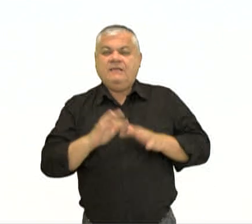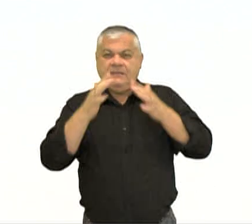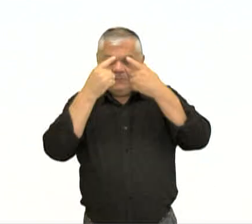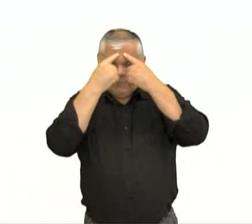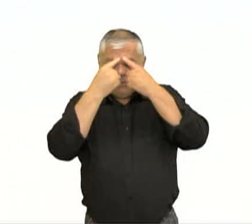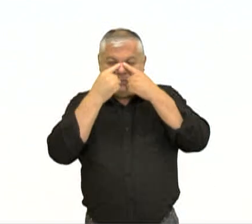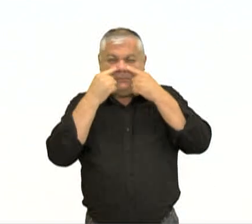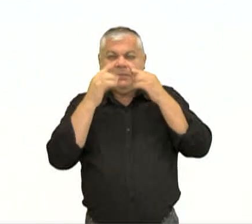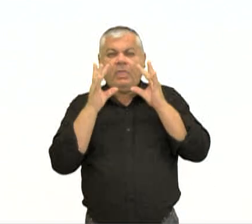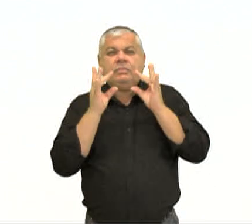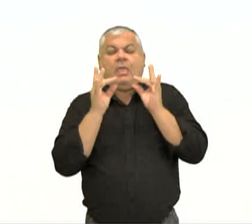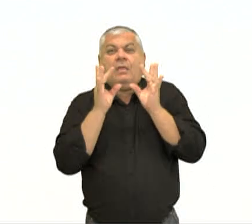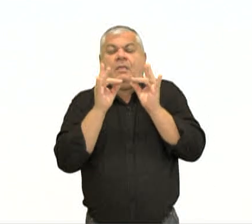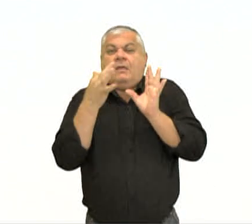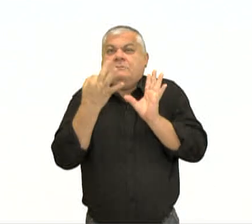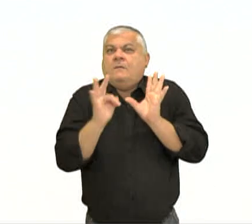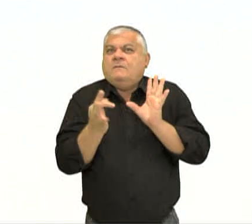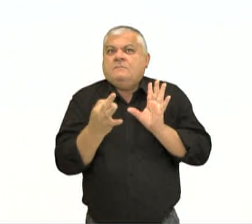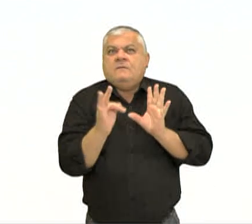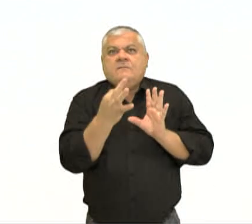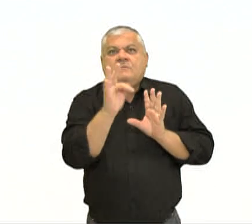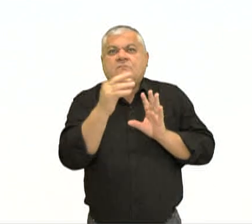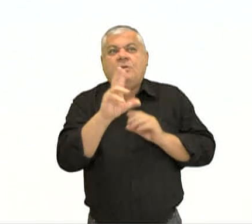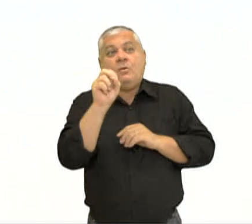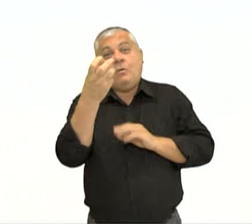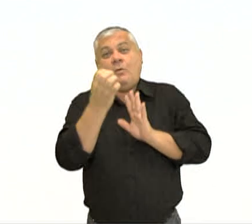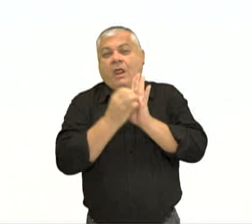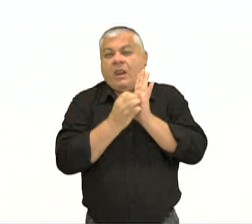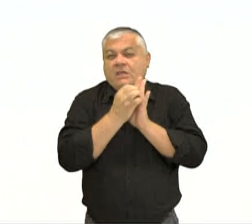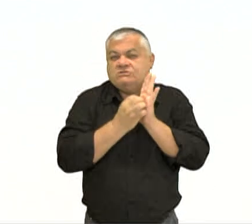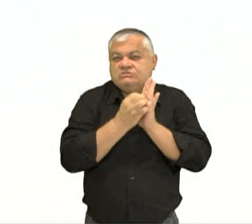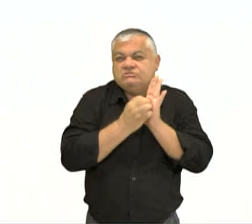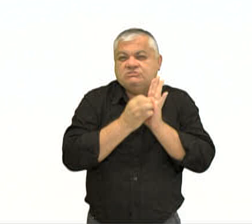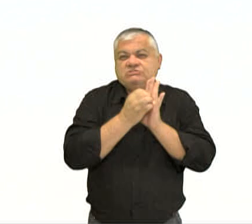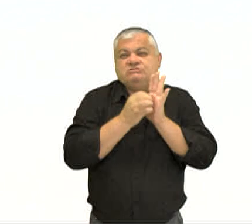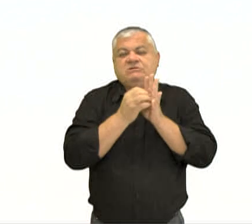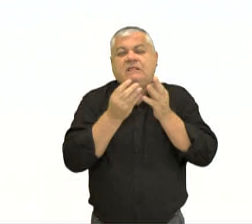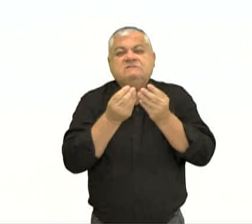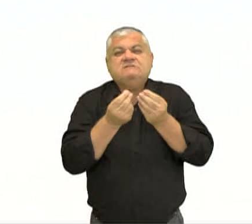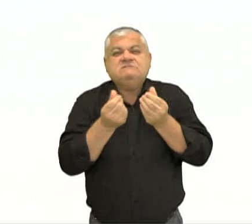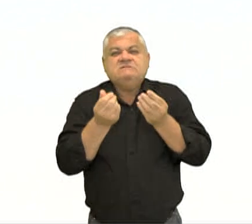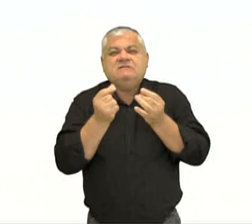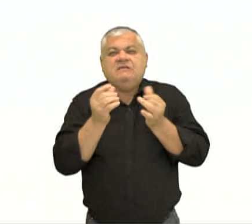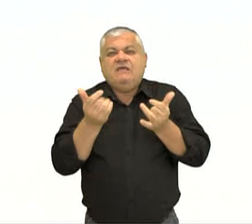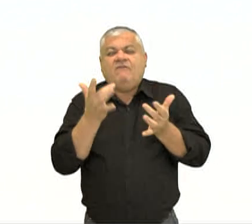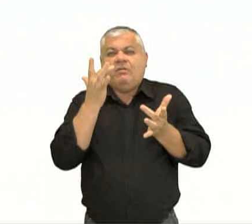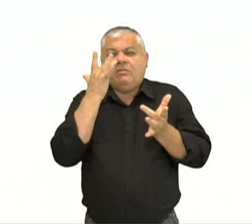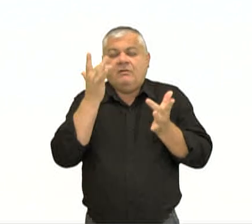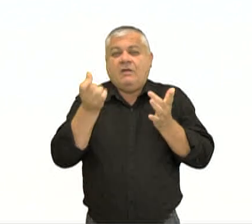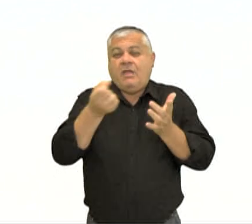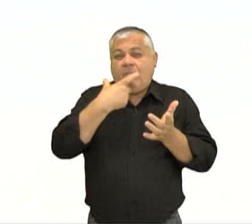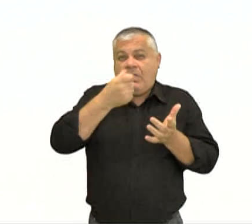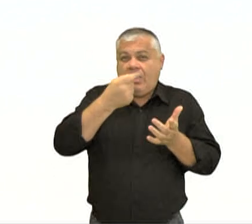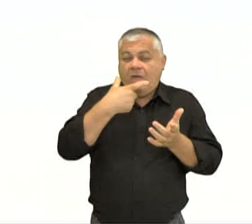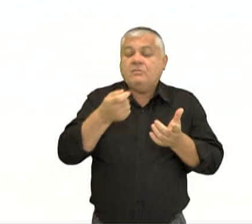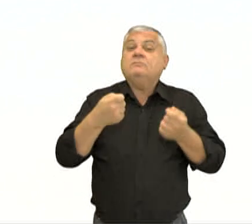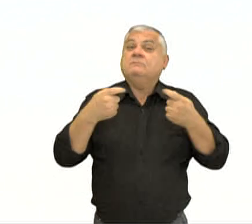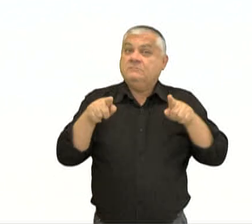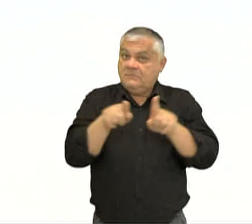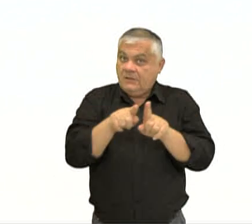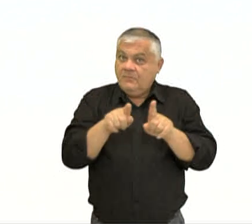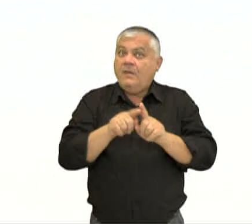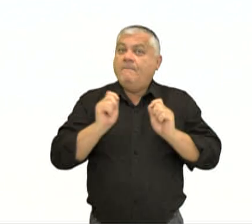um órgão ou alguma alergia, né, também a sensibilidade a algum medicamento, isso também